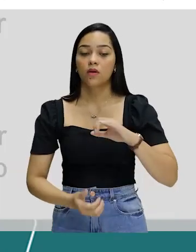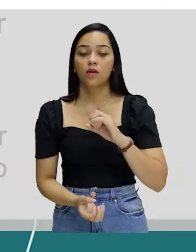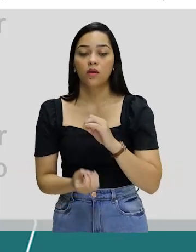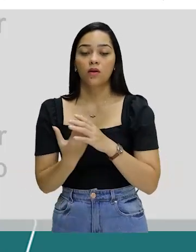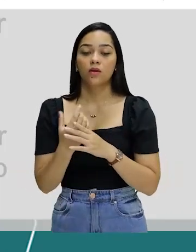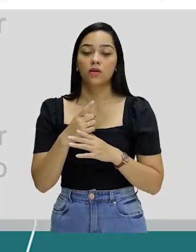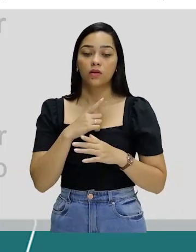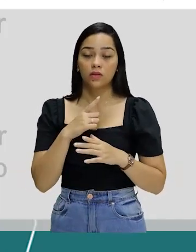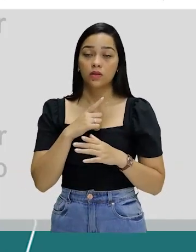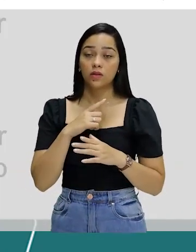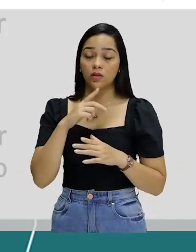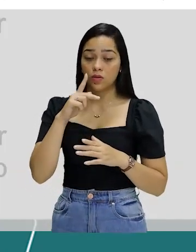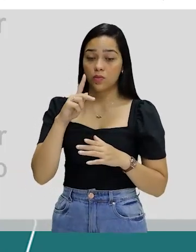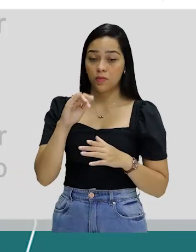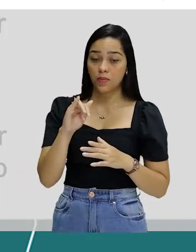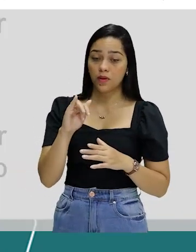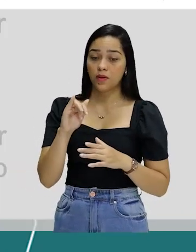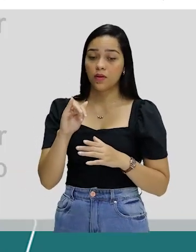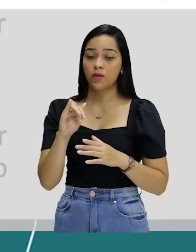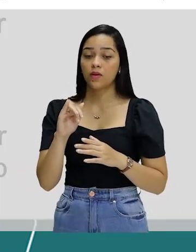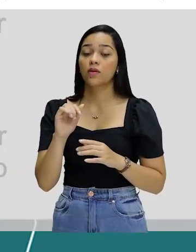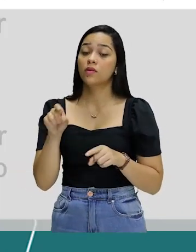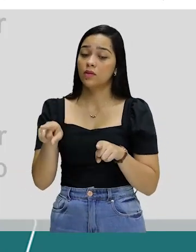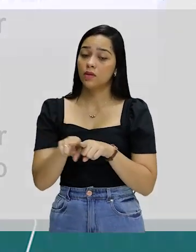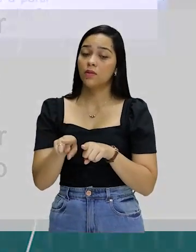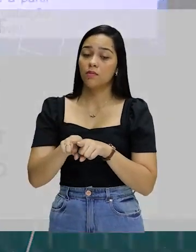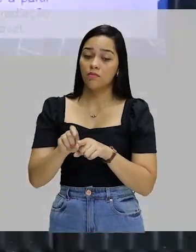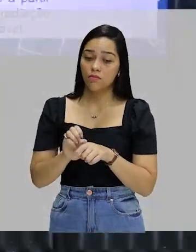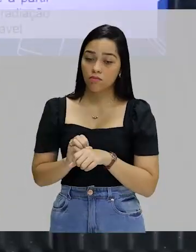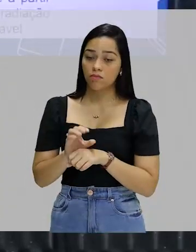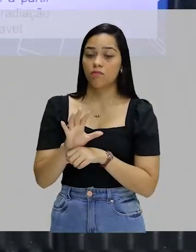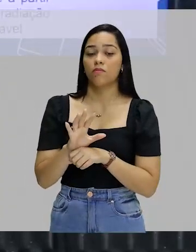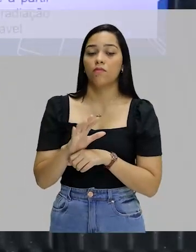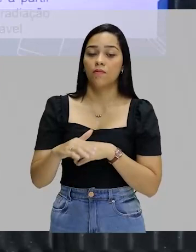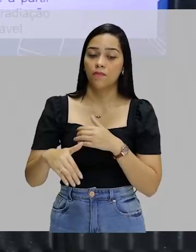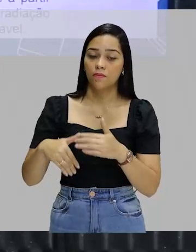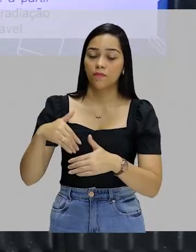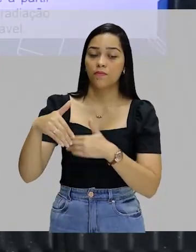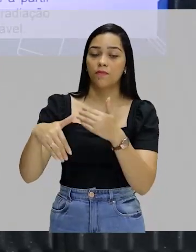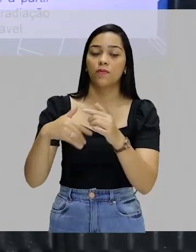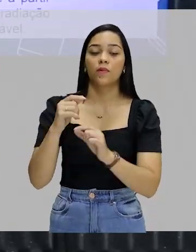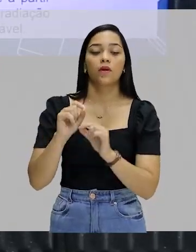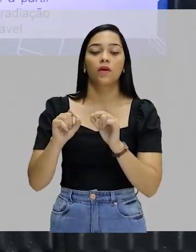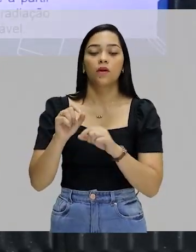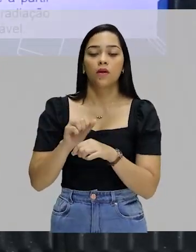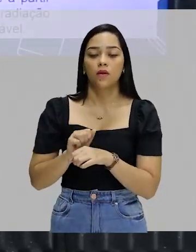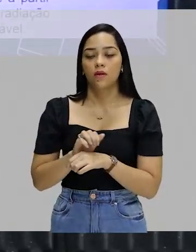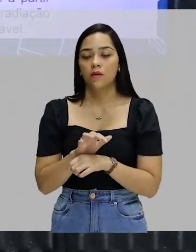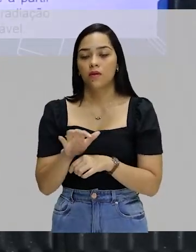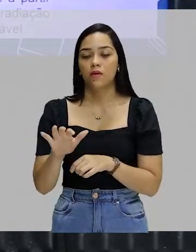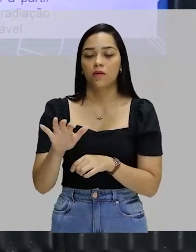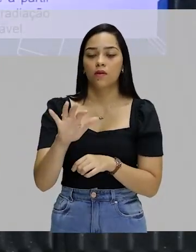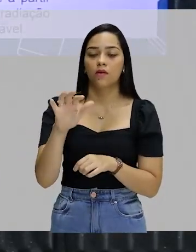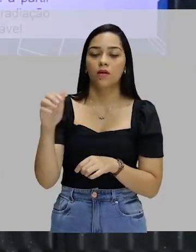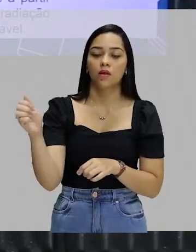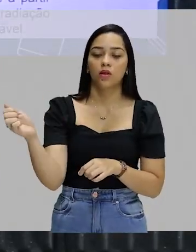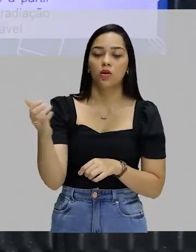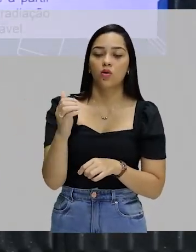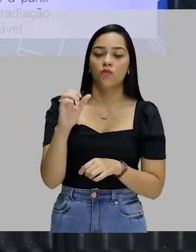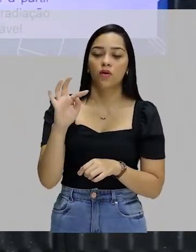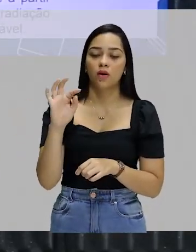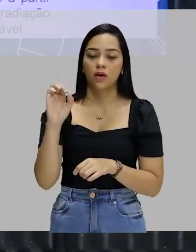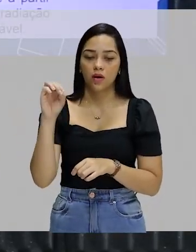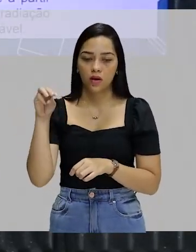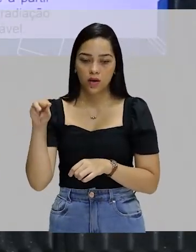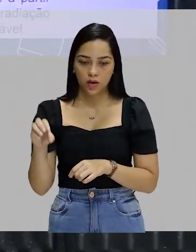originado a partir do elemento pai também é radioativo, prosseguindo assim a emissão de